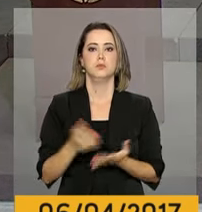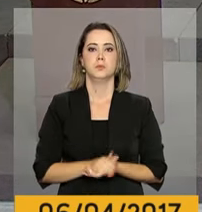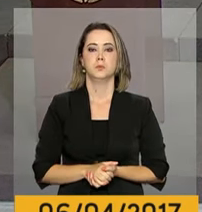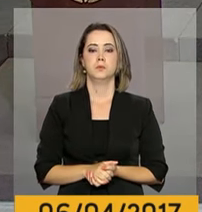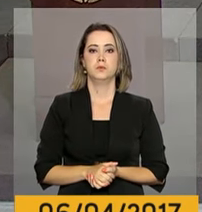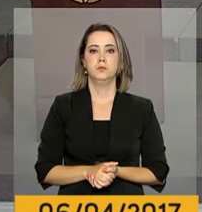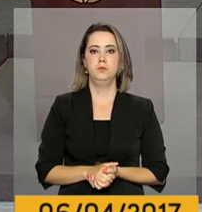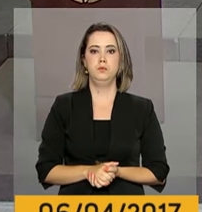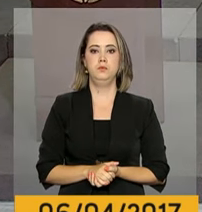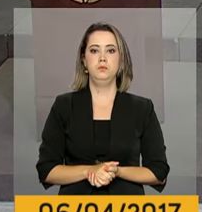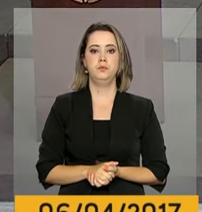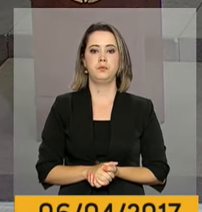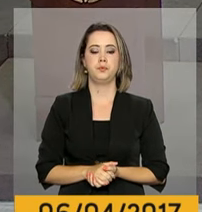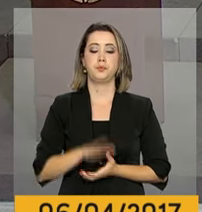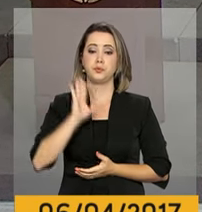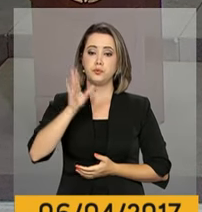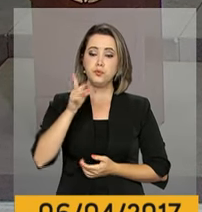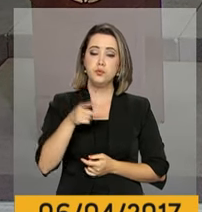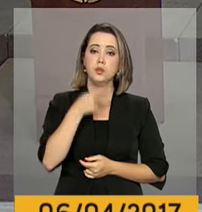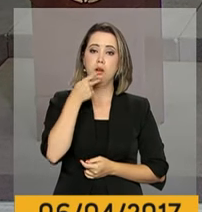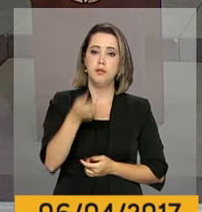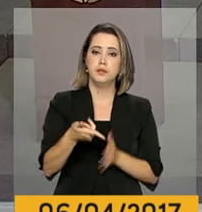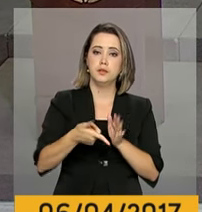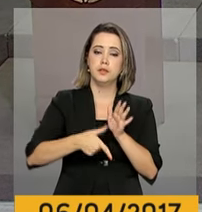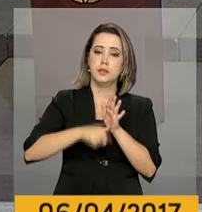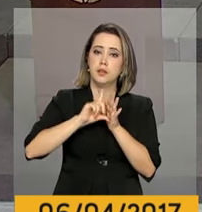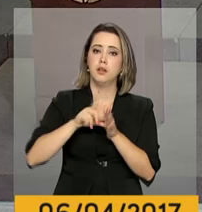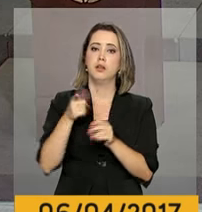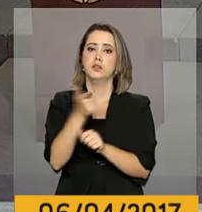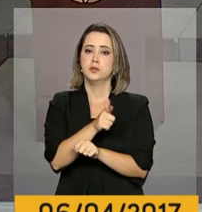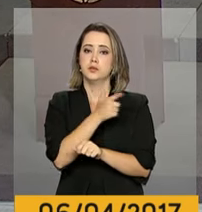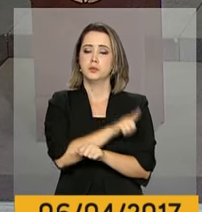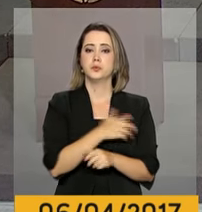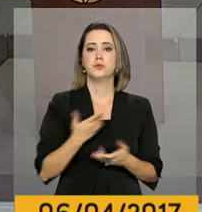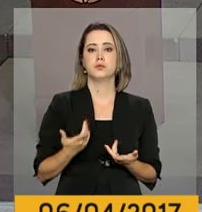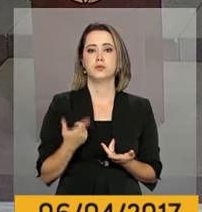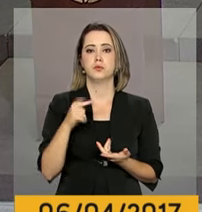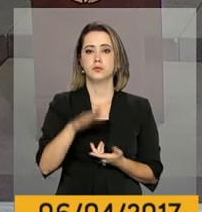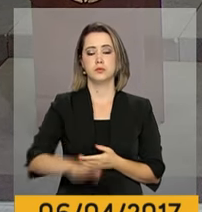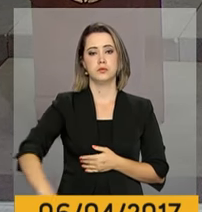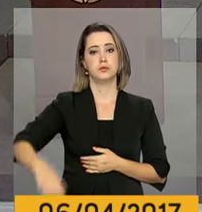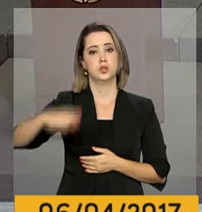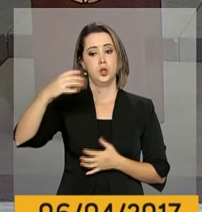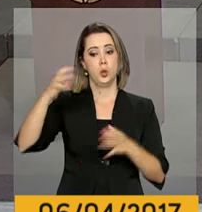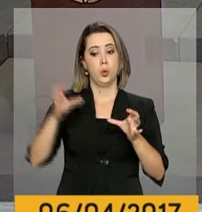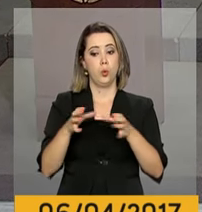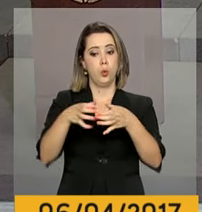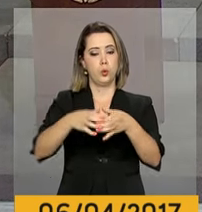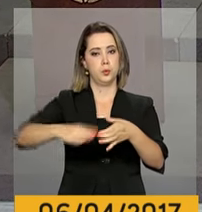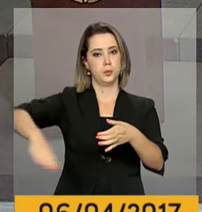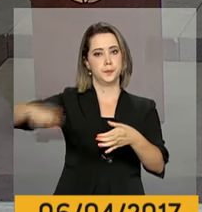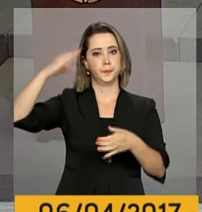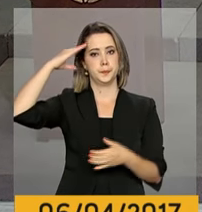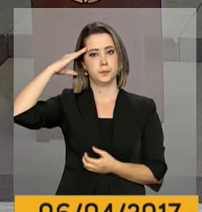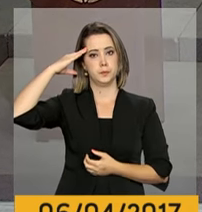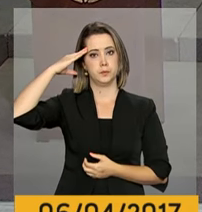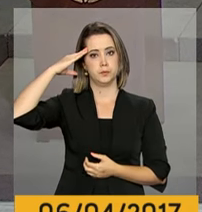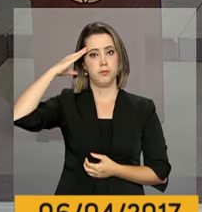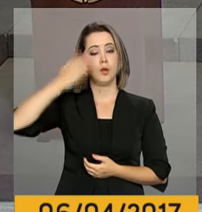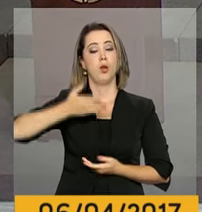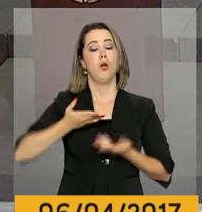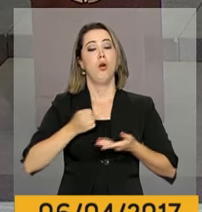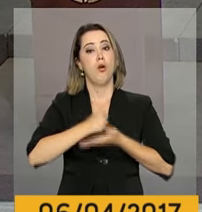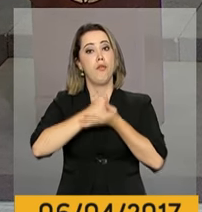registrar mais uma vez, já o fiz em outras oportunidades, que as Forças Armadas oferecem exemplo